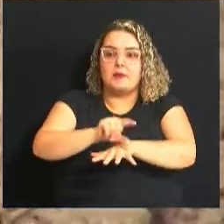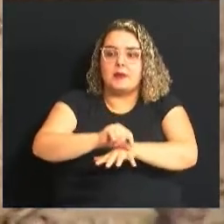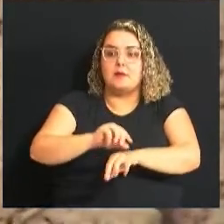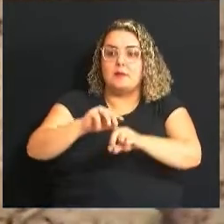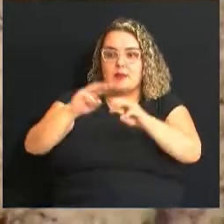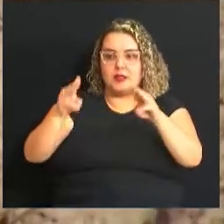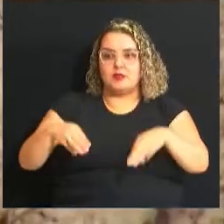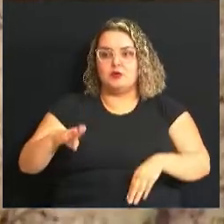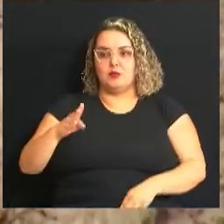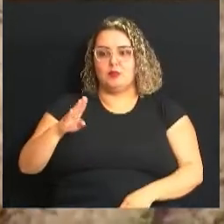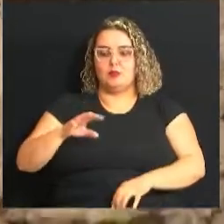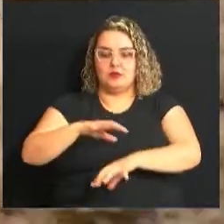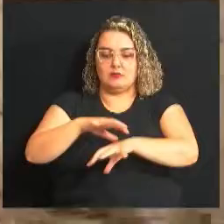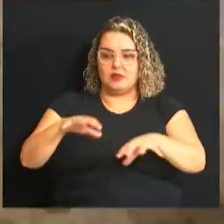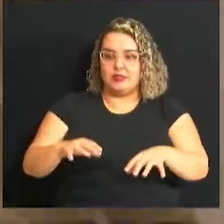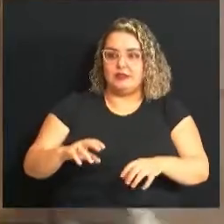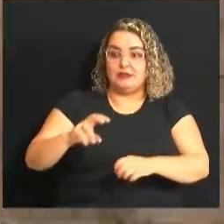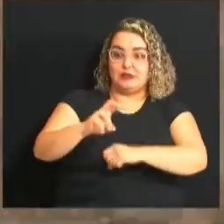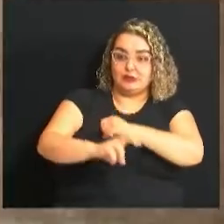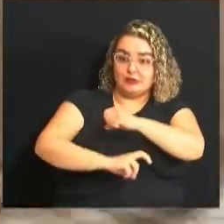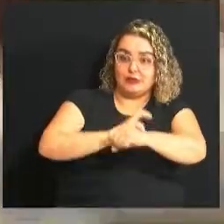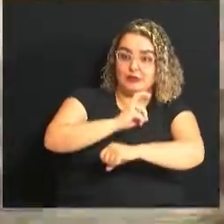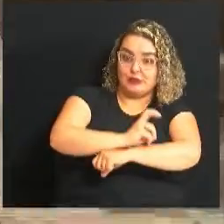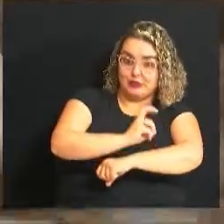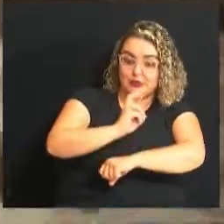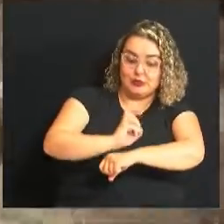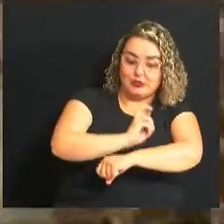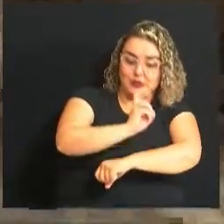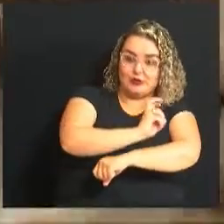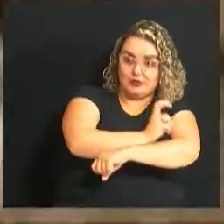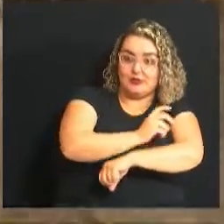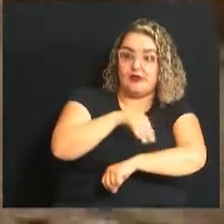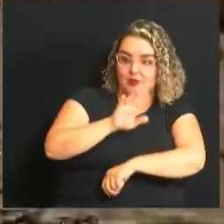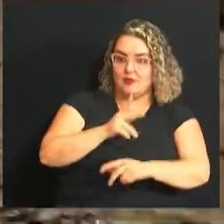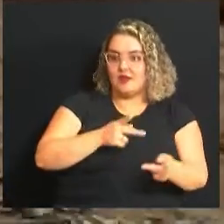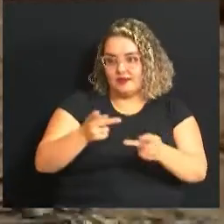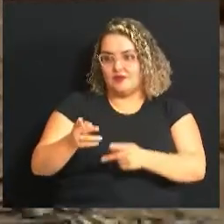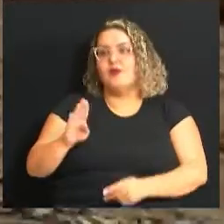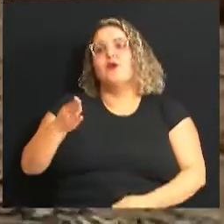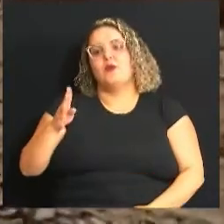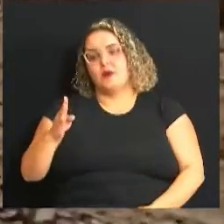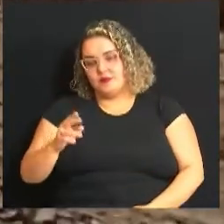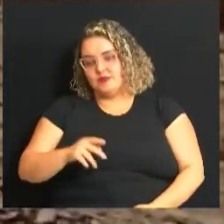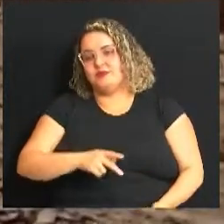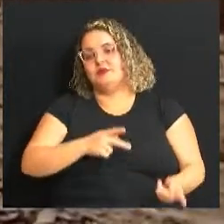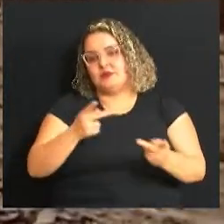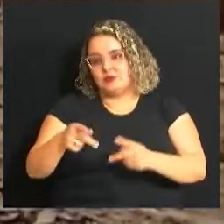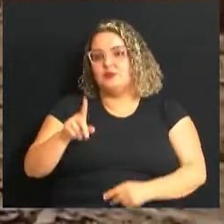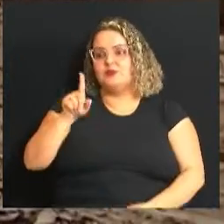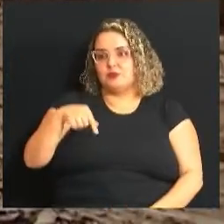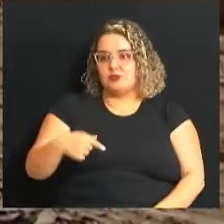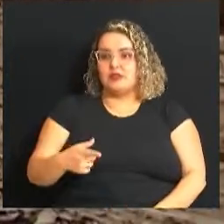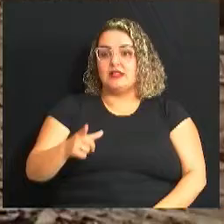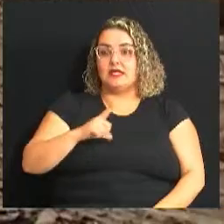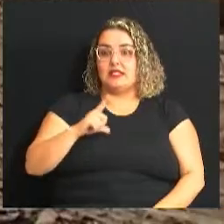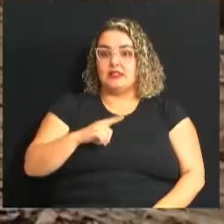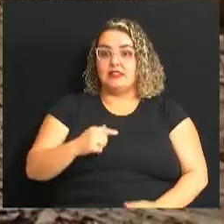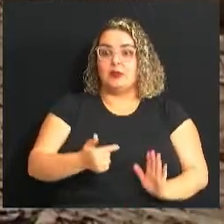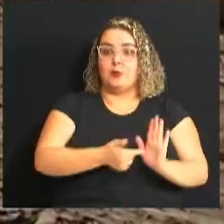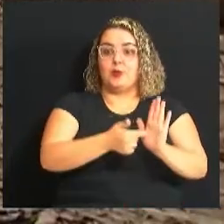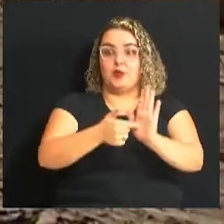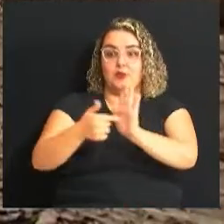o das cobras que a gente viu aí nas imagens, ele é o mais visitado. O biológico é o mais visitado justamente porque mantém uma exposição